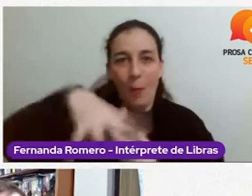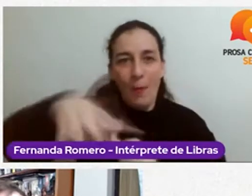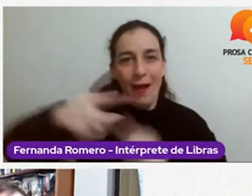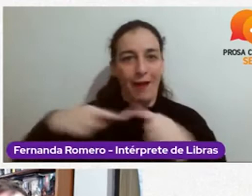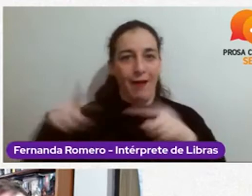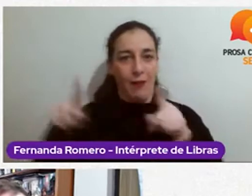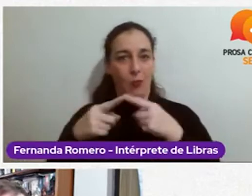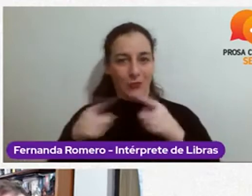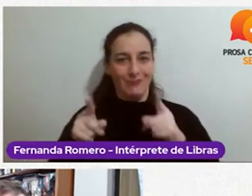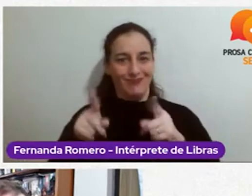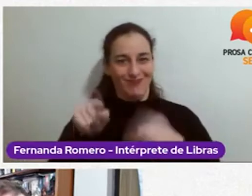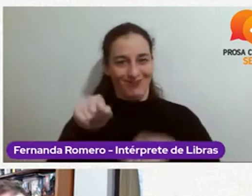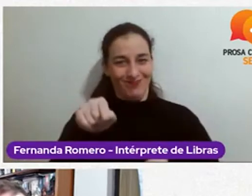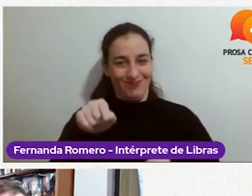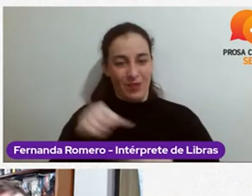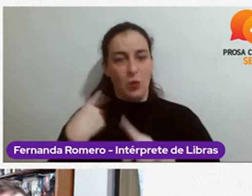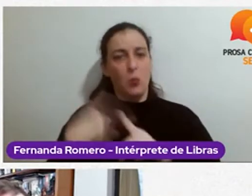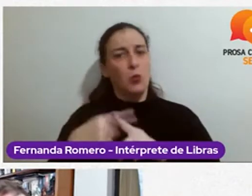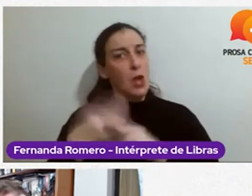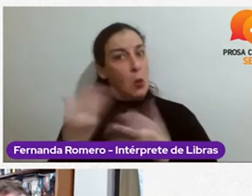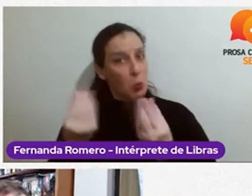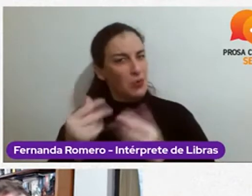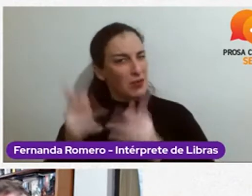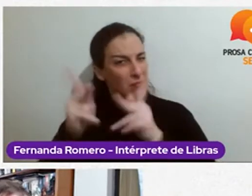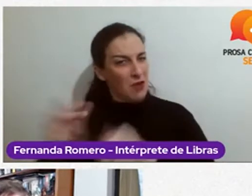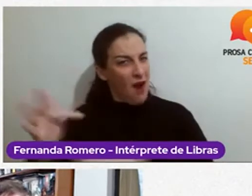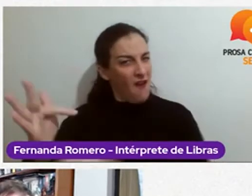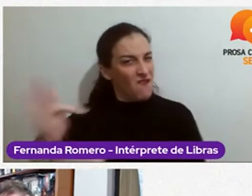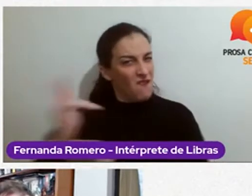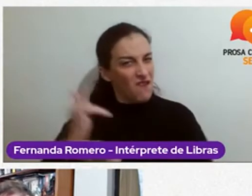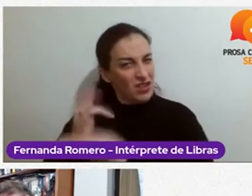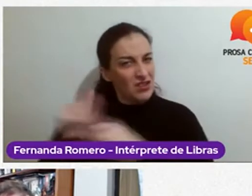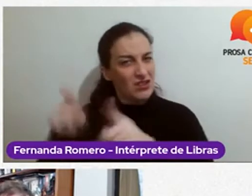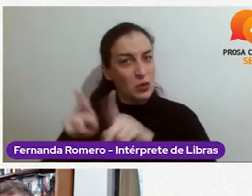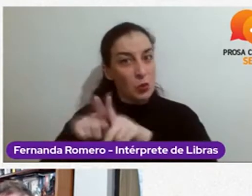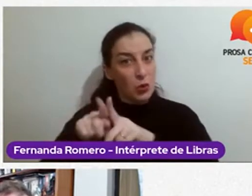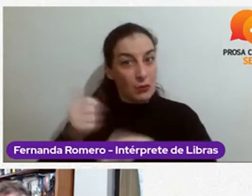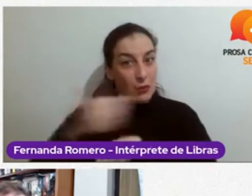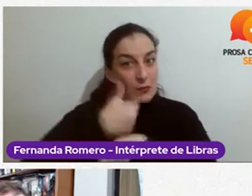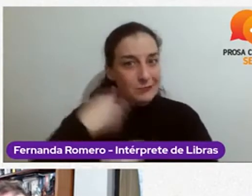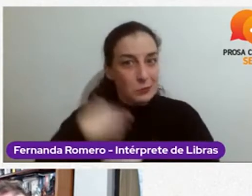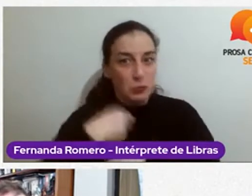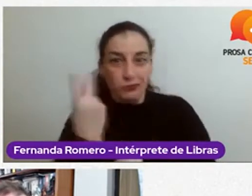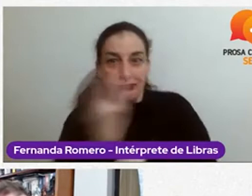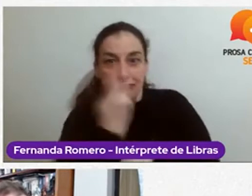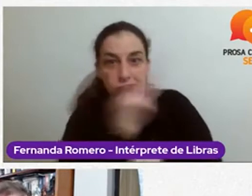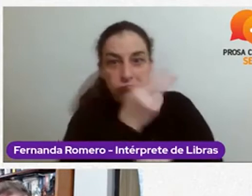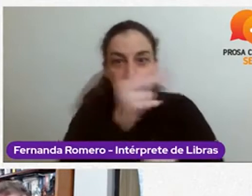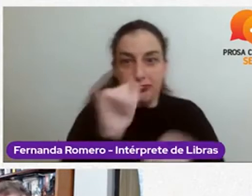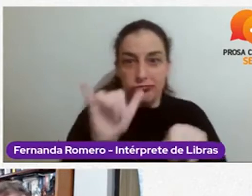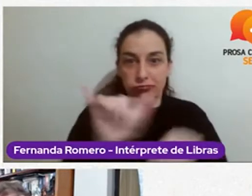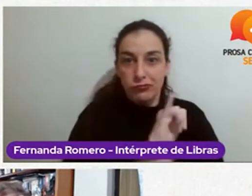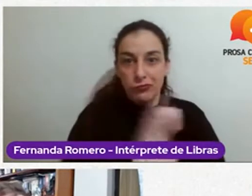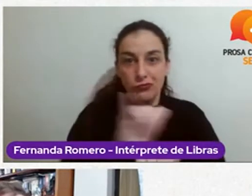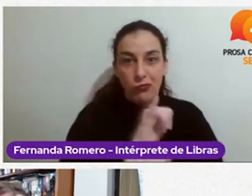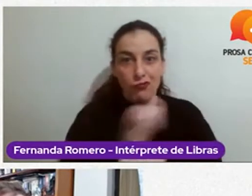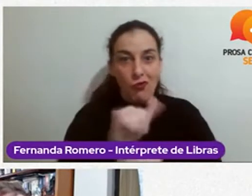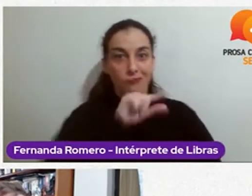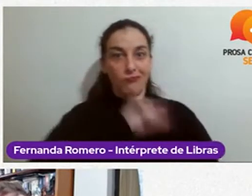assim, porque muitos fornecedores e muitos profissionais tiveram que buscar alternativas para o seu sustento,